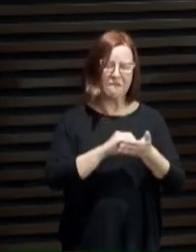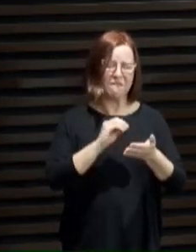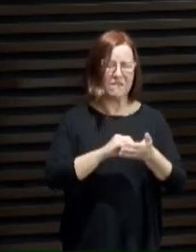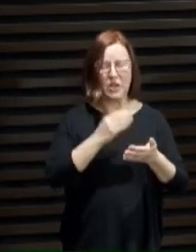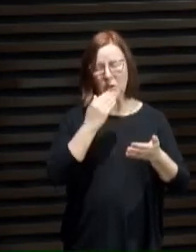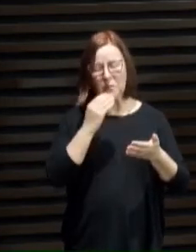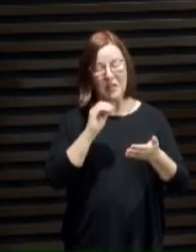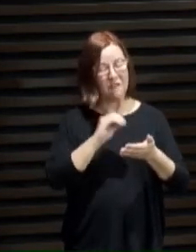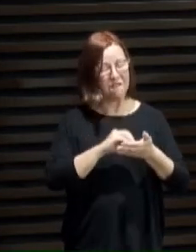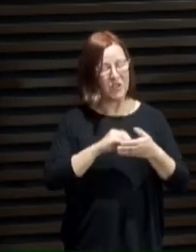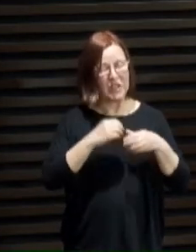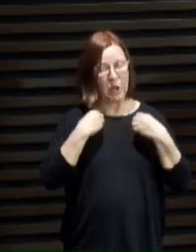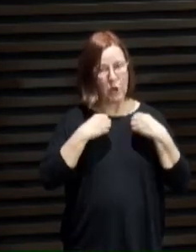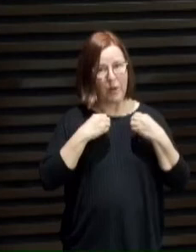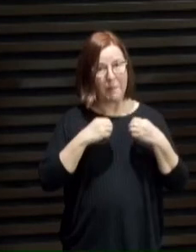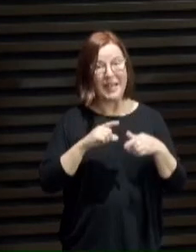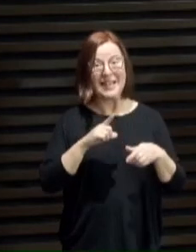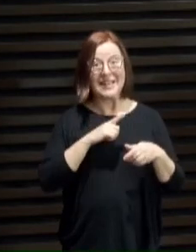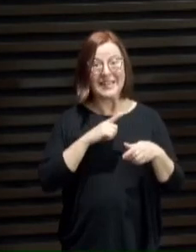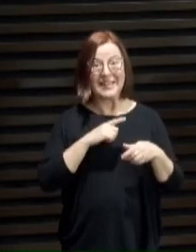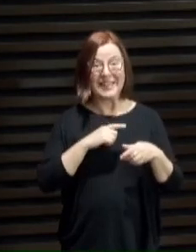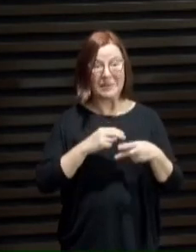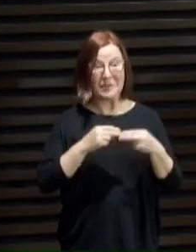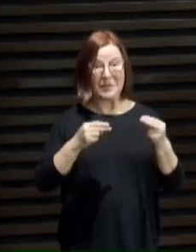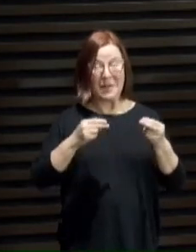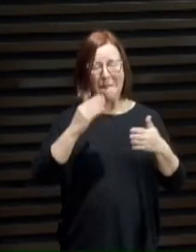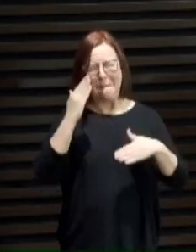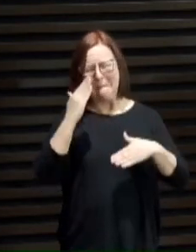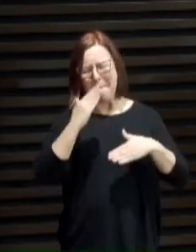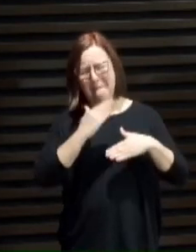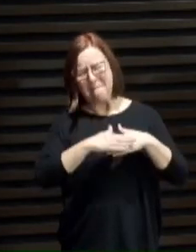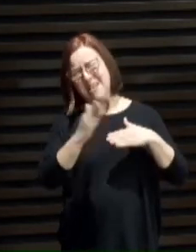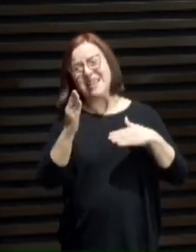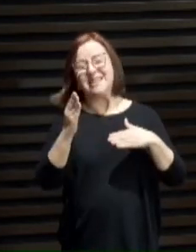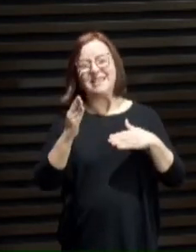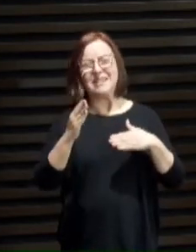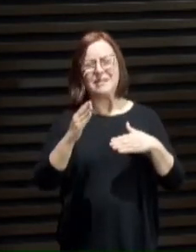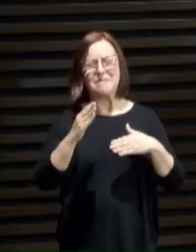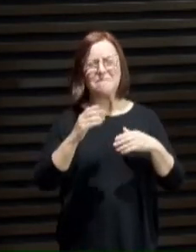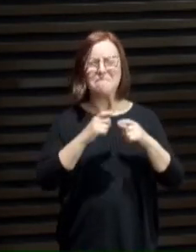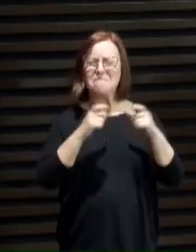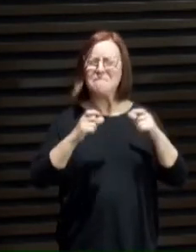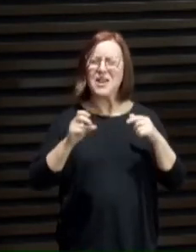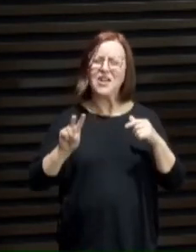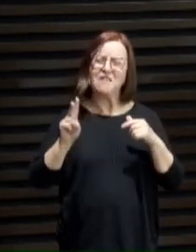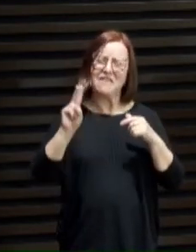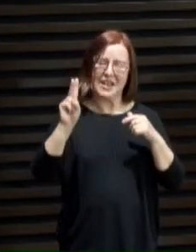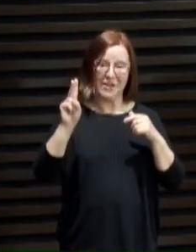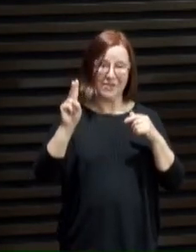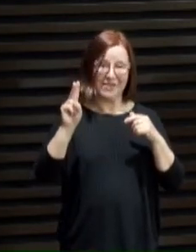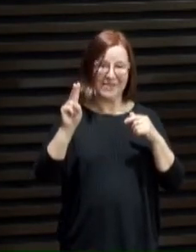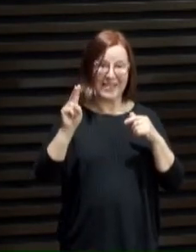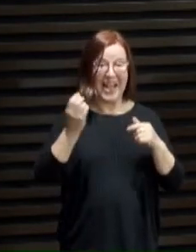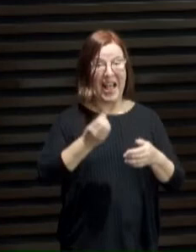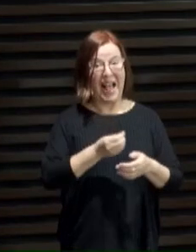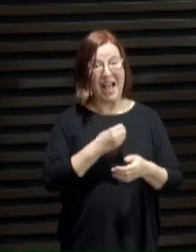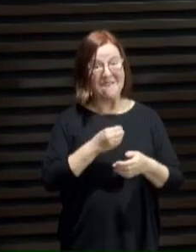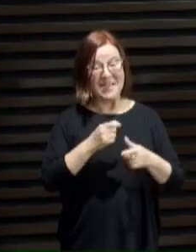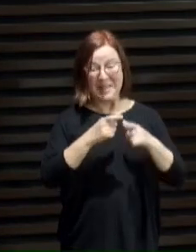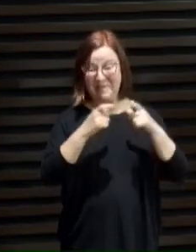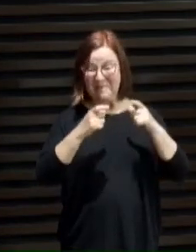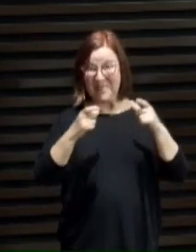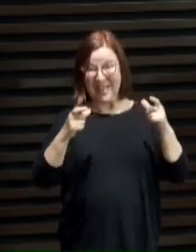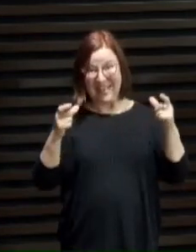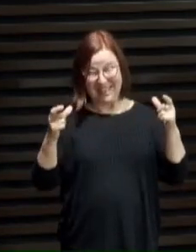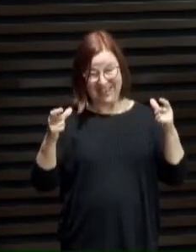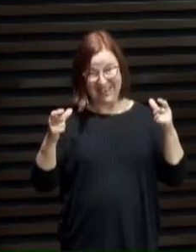vestir. Há algo mais valioso do que todas as coisas que eu como, que eu bebo e que eu visto. A vida é maior do que aquilo que